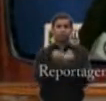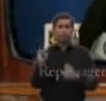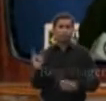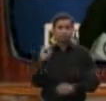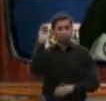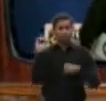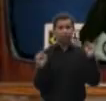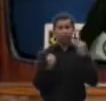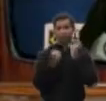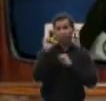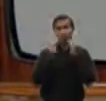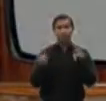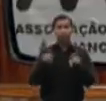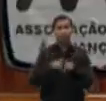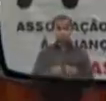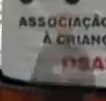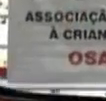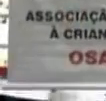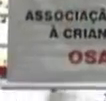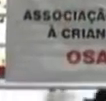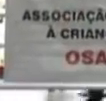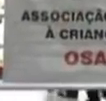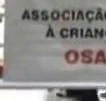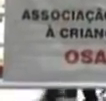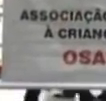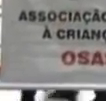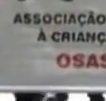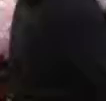para o empresário, interessa para todos.